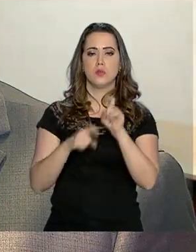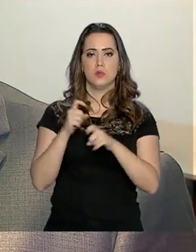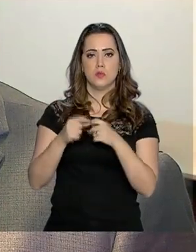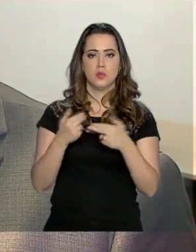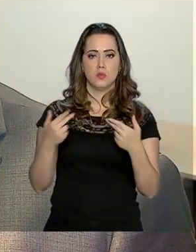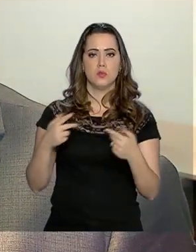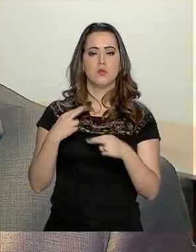parte deles foram reciclados